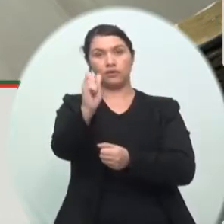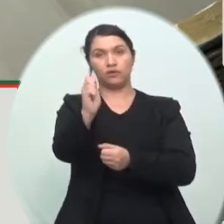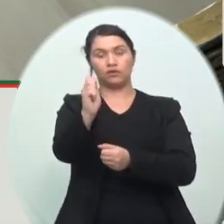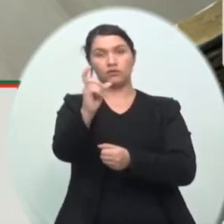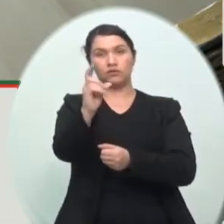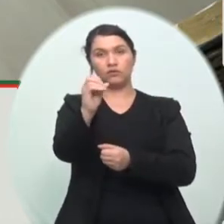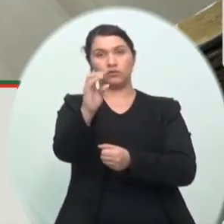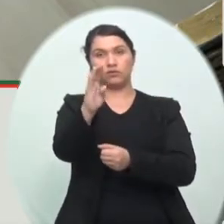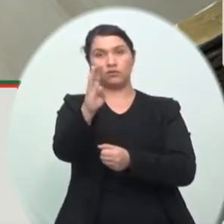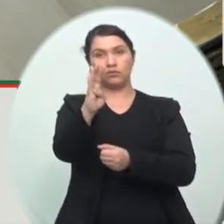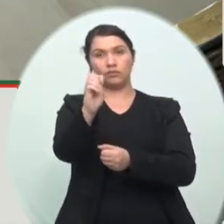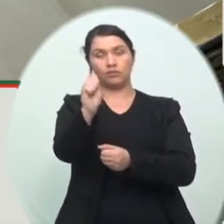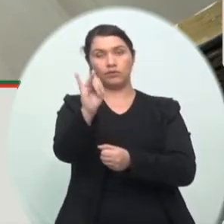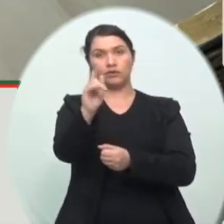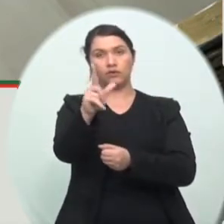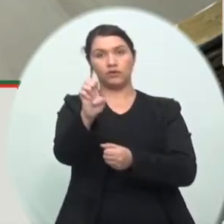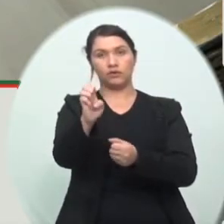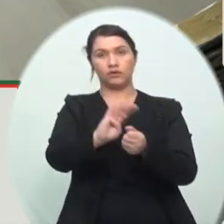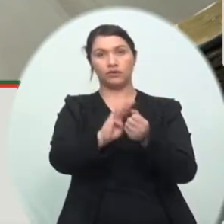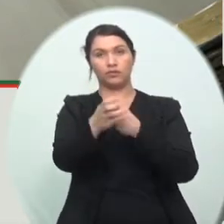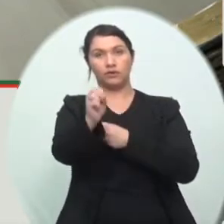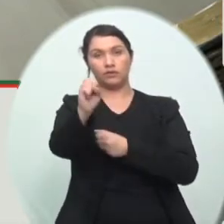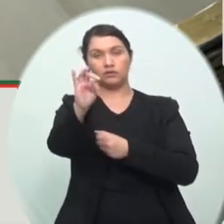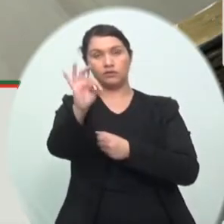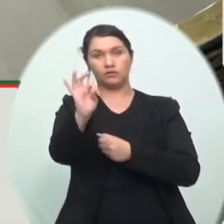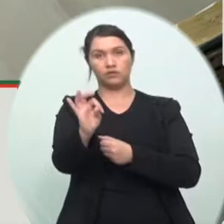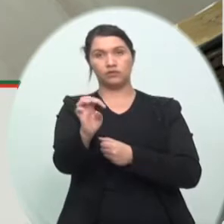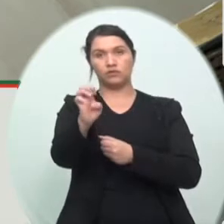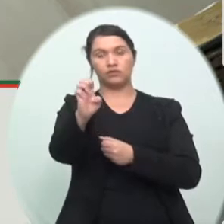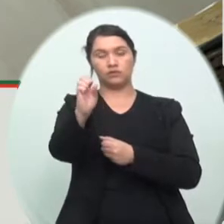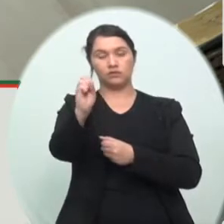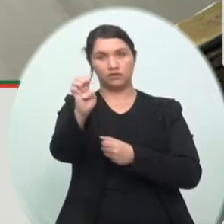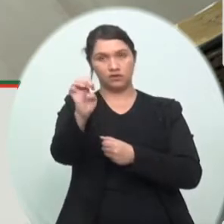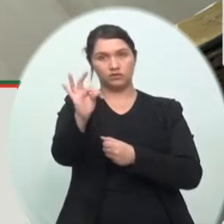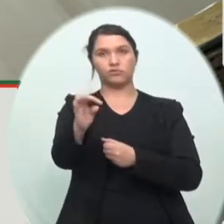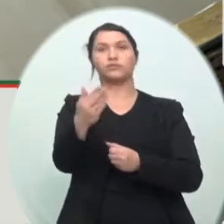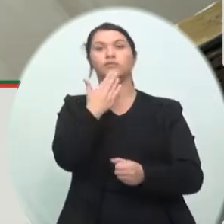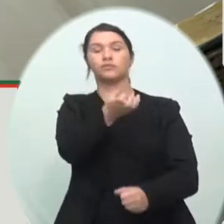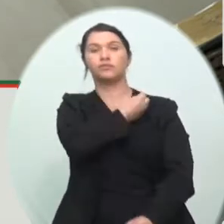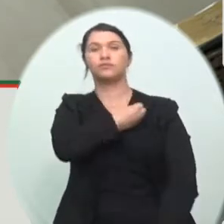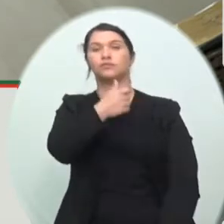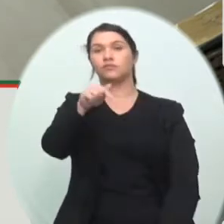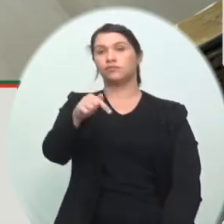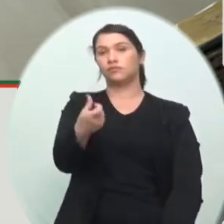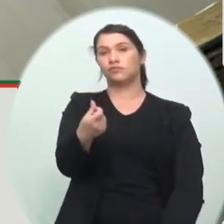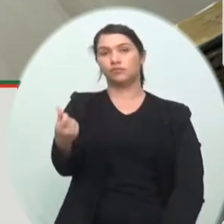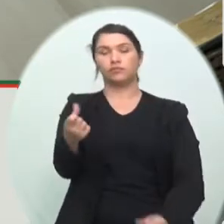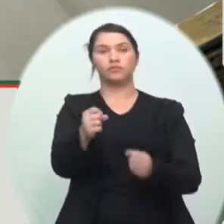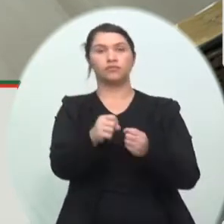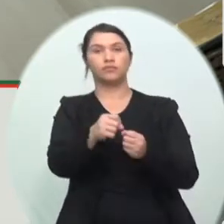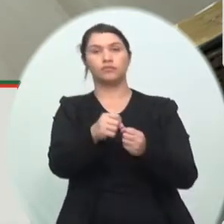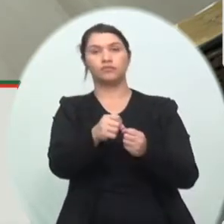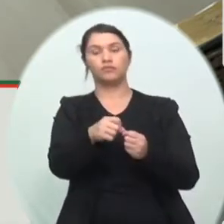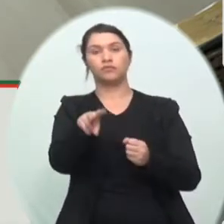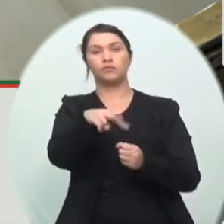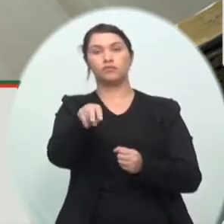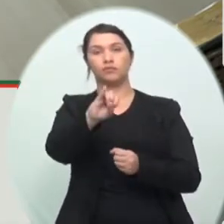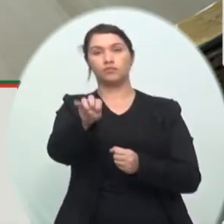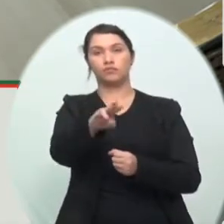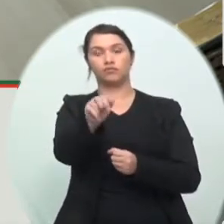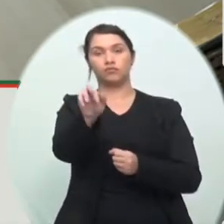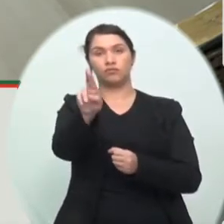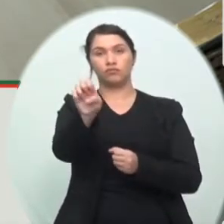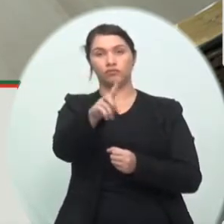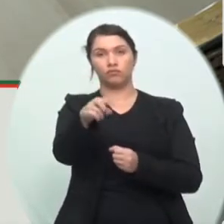Angelone, bairro Nossa Senhora da Salete. Indicação número 766/18, autoria vereador Juarez de Jesus.